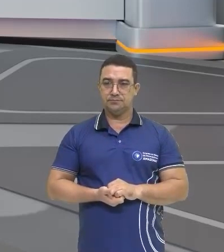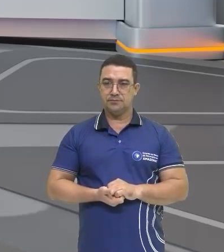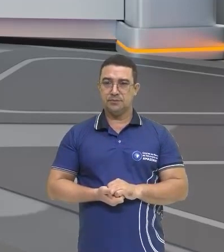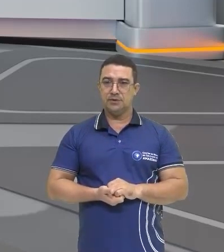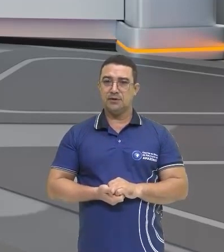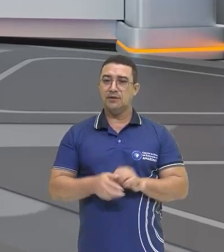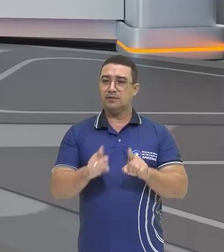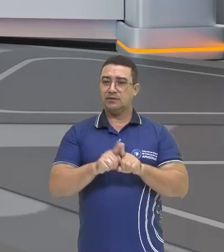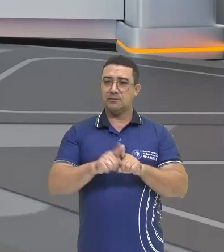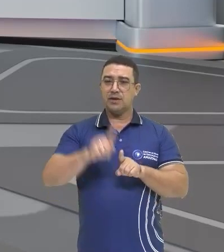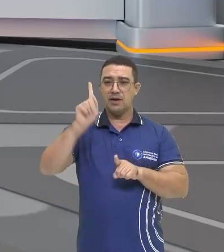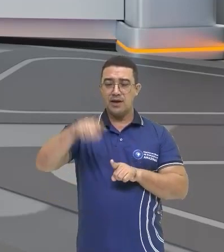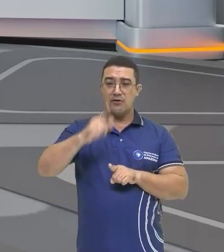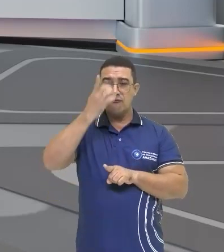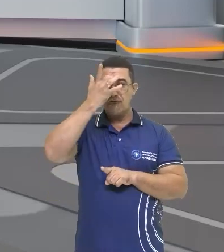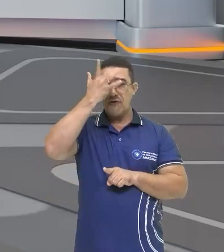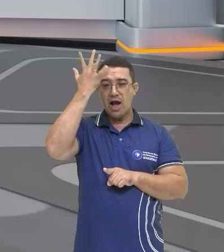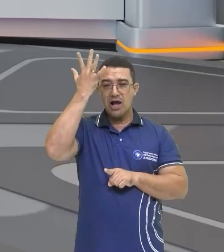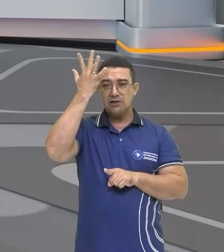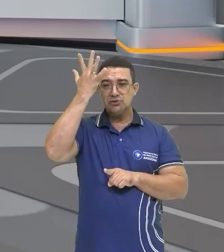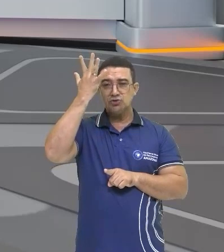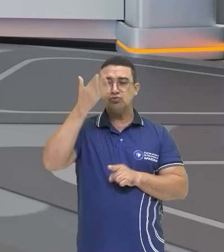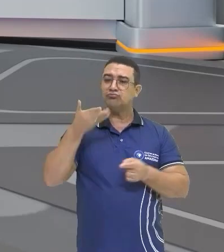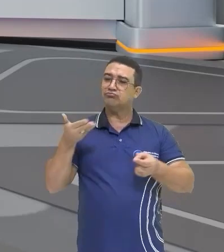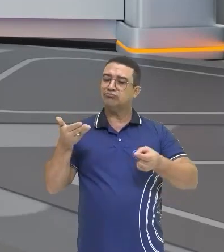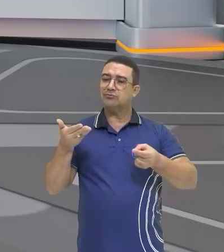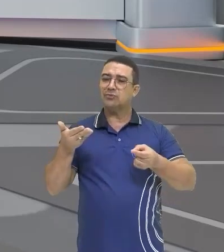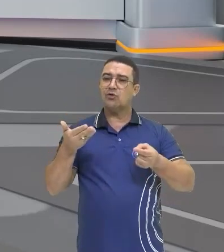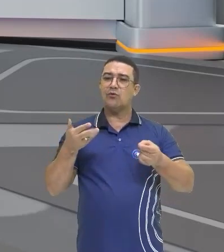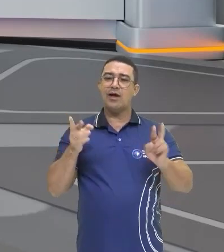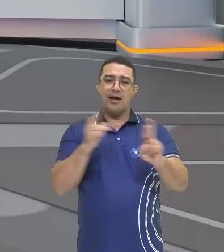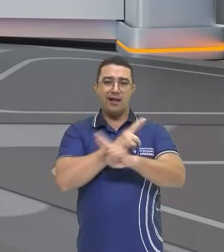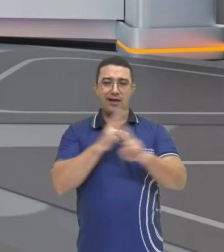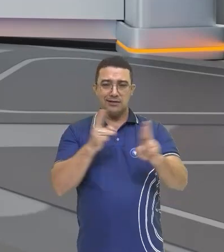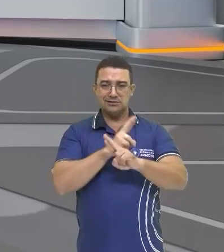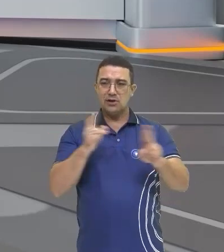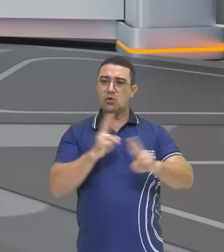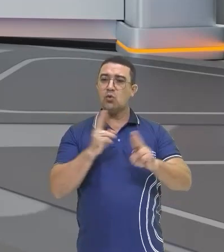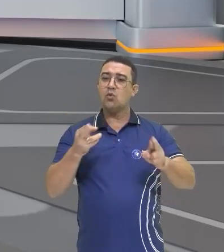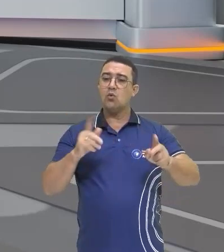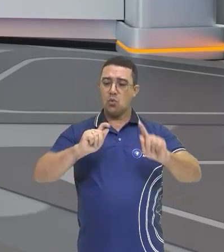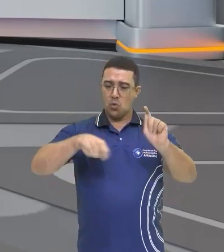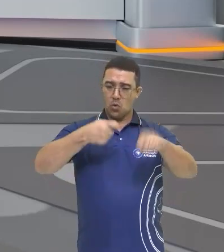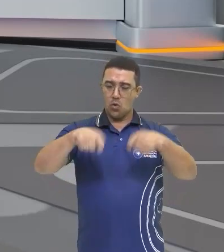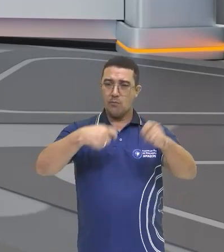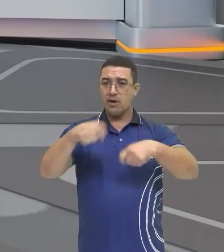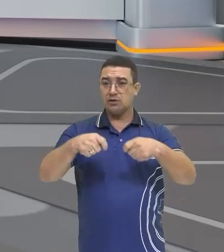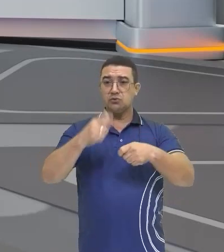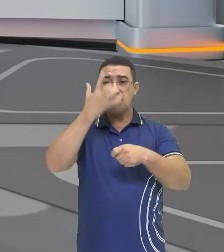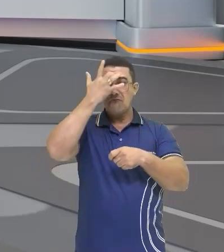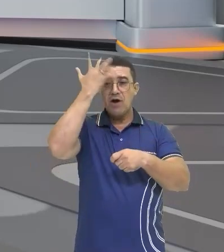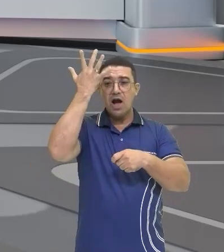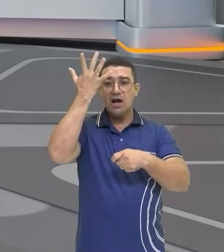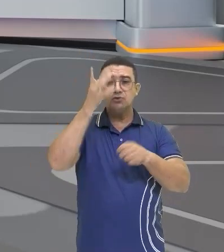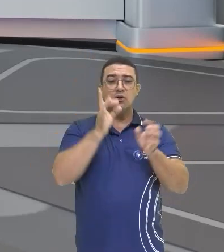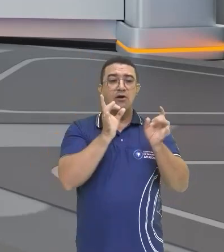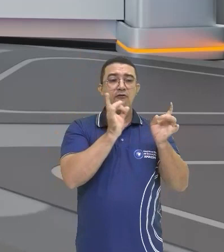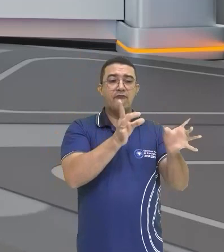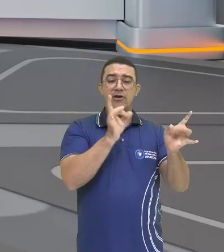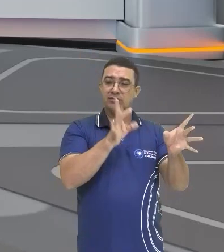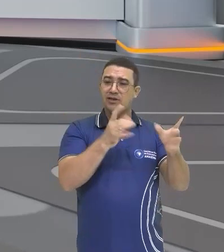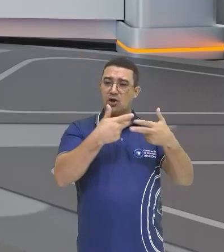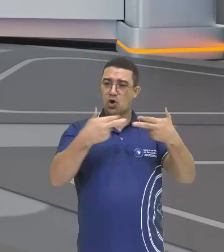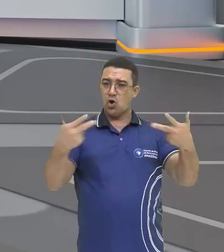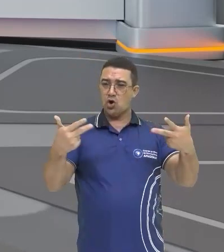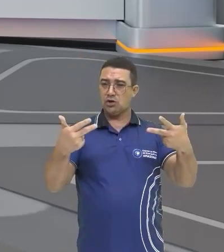Facilita também essa relação do comércio internacional, ela facilita também a exportação daquilo que excede dentro